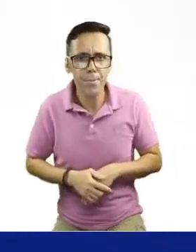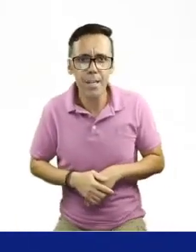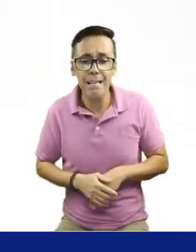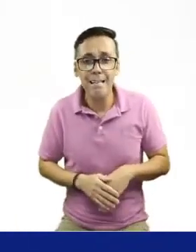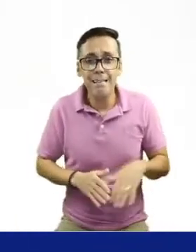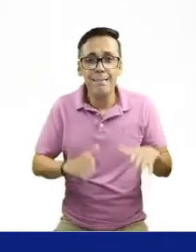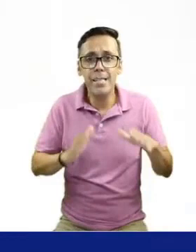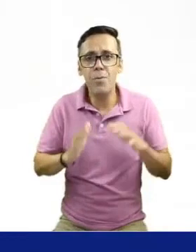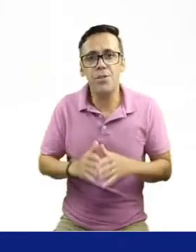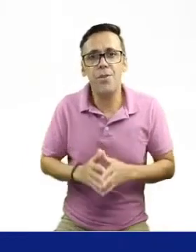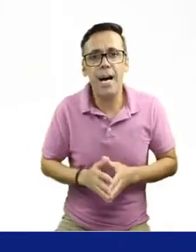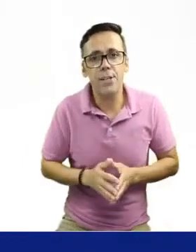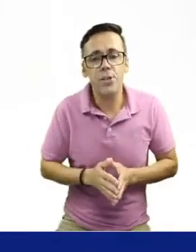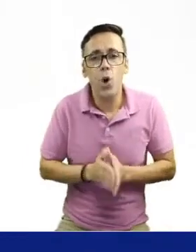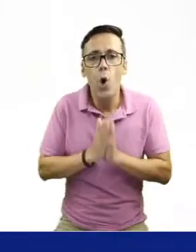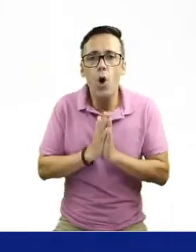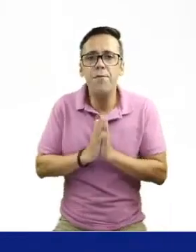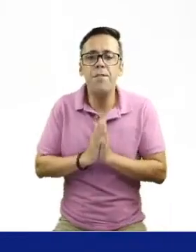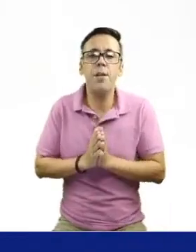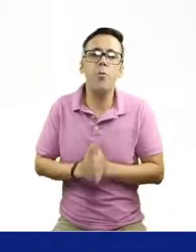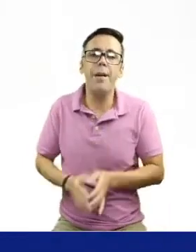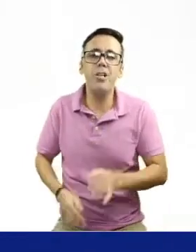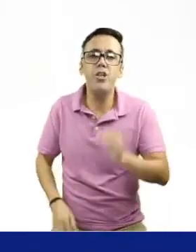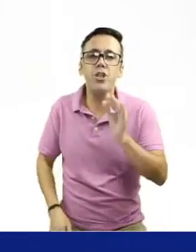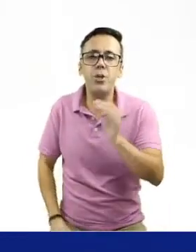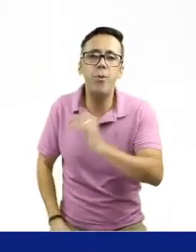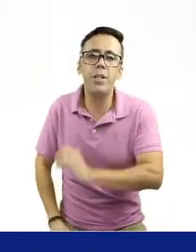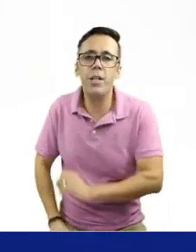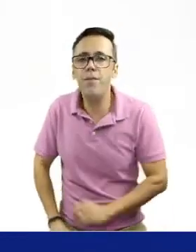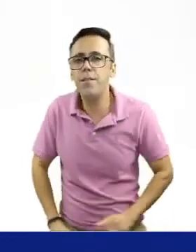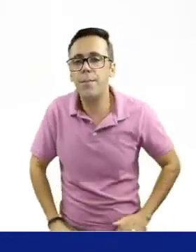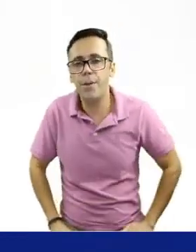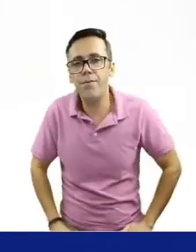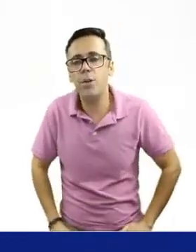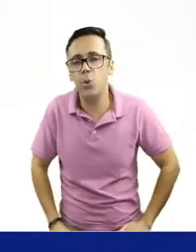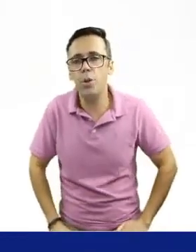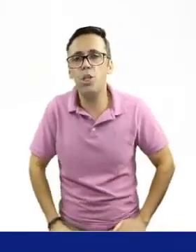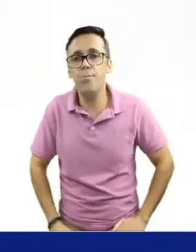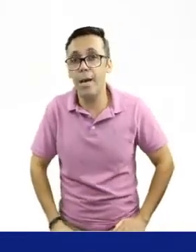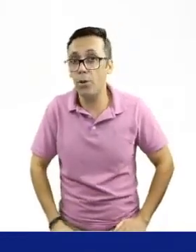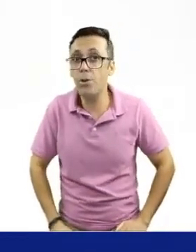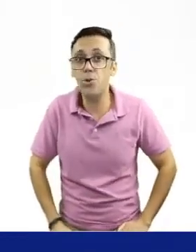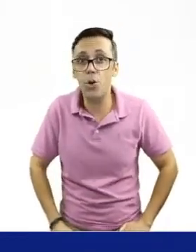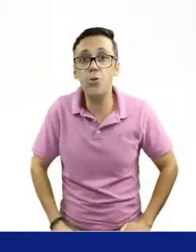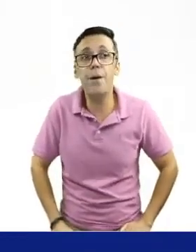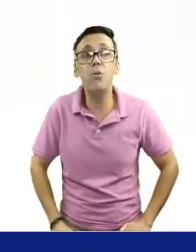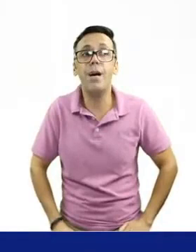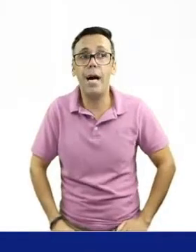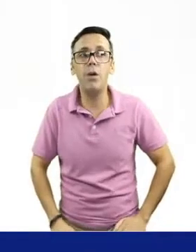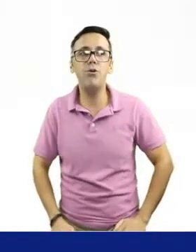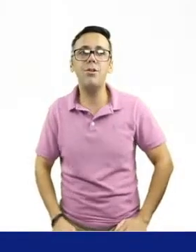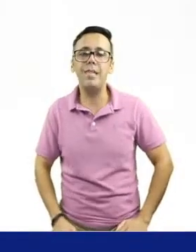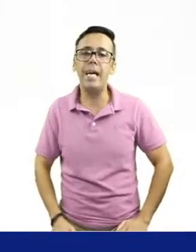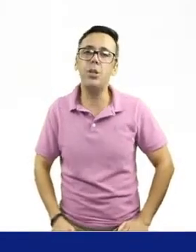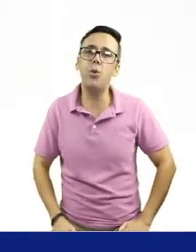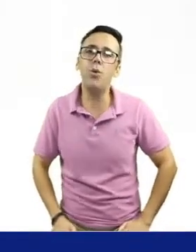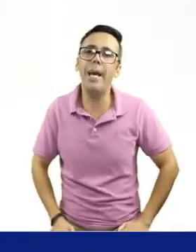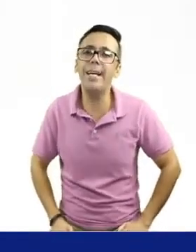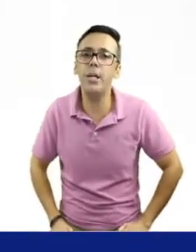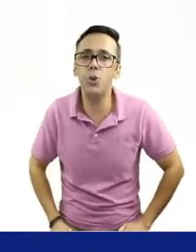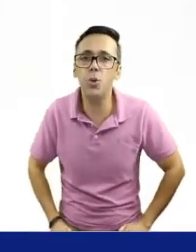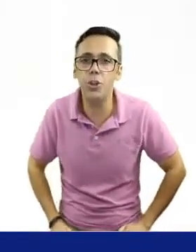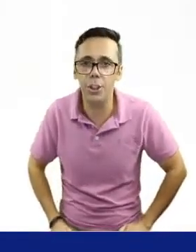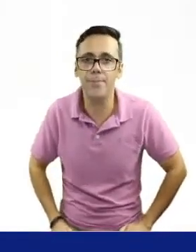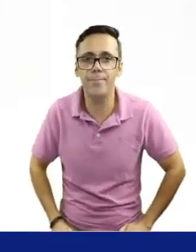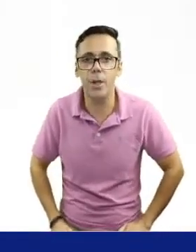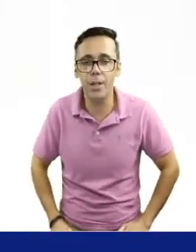vocês que são as vagas oficialmente disponíveis na prefeitura de Belo Horizonte para o cargo de técnico